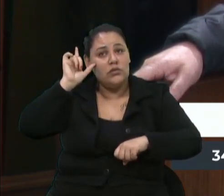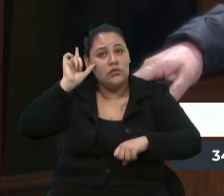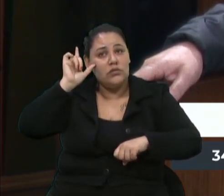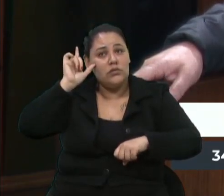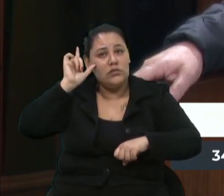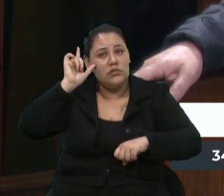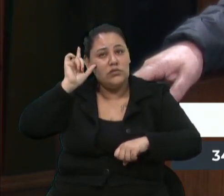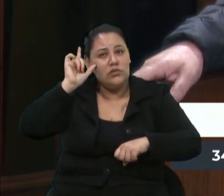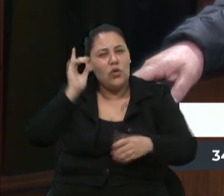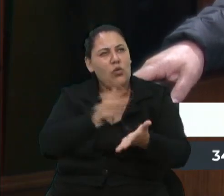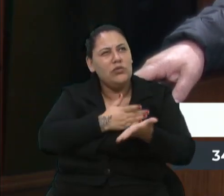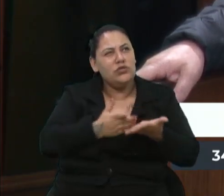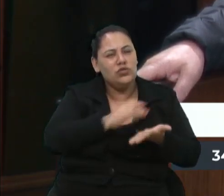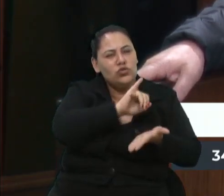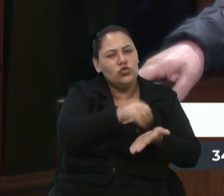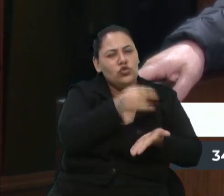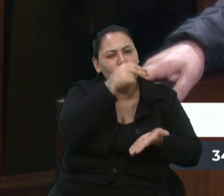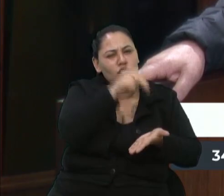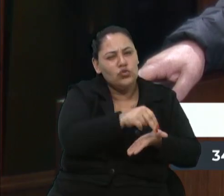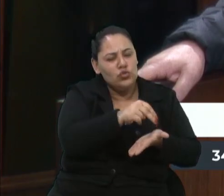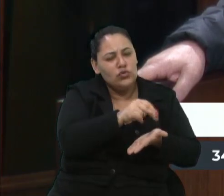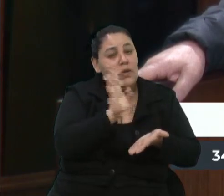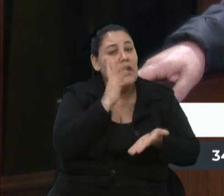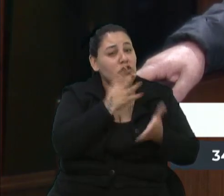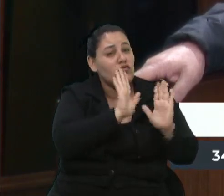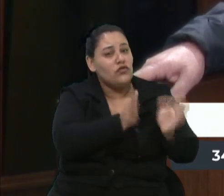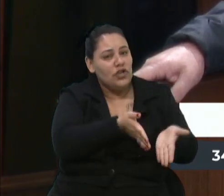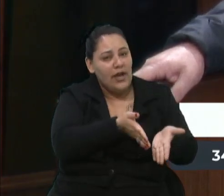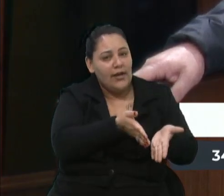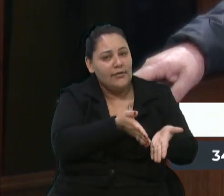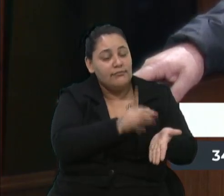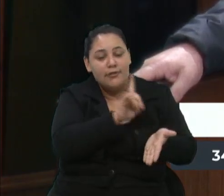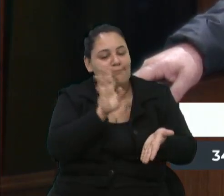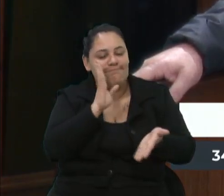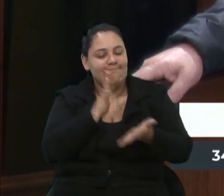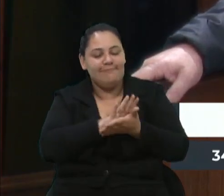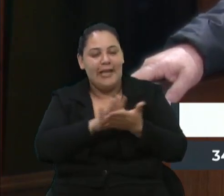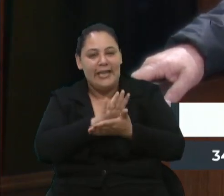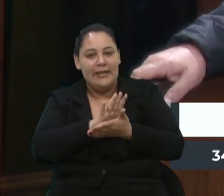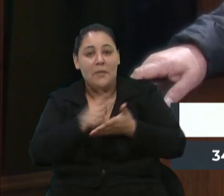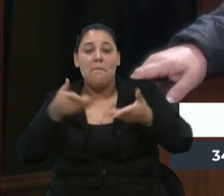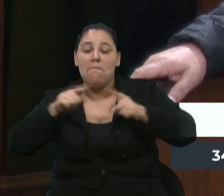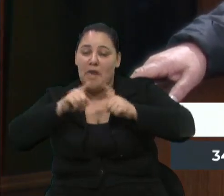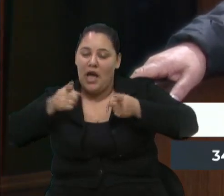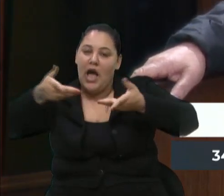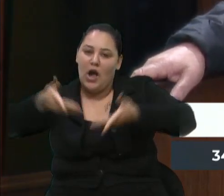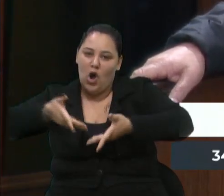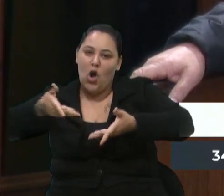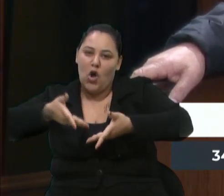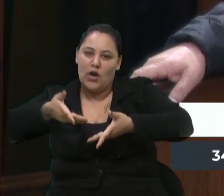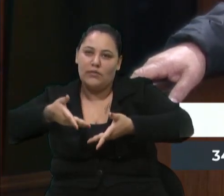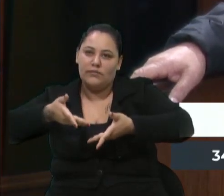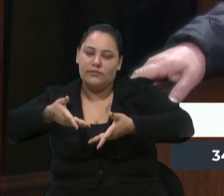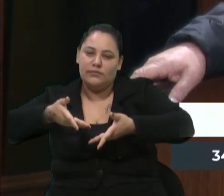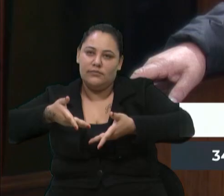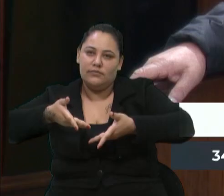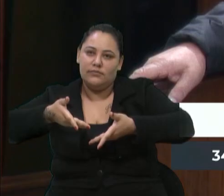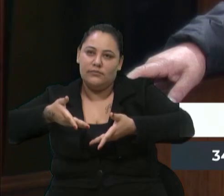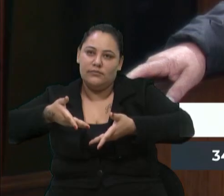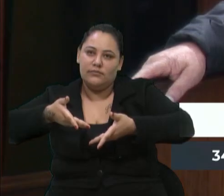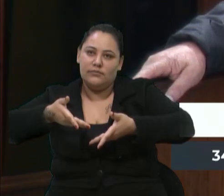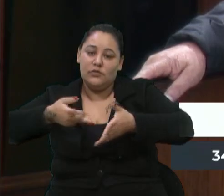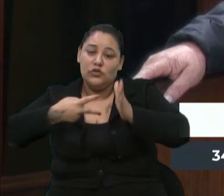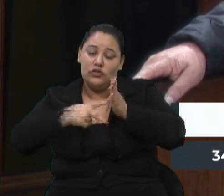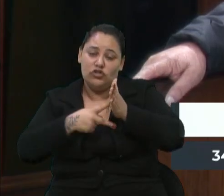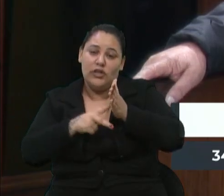em junho, que era para ter resolvido essa situação, não foi resolvido, mas foi resolvido já quando o TRT, o sindicato patronal,